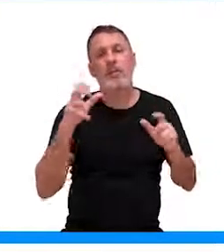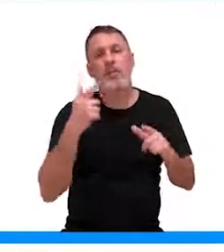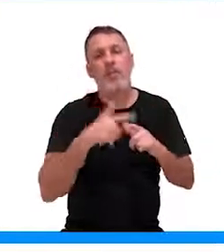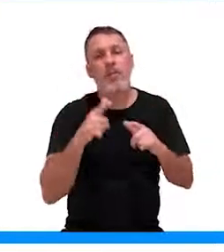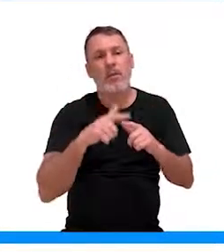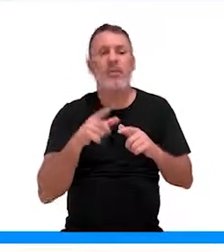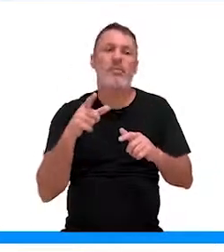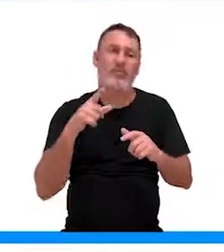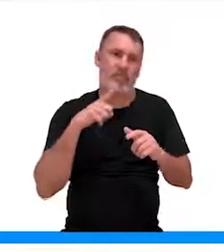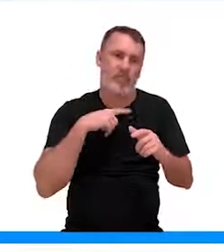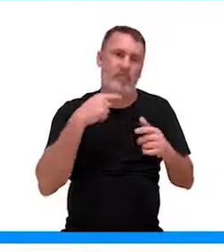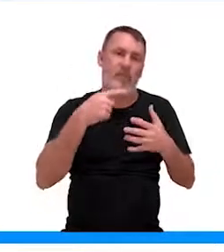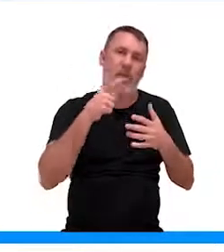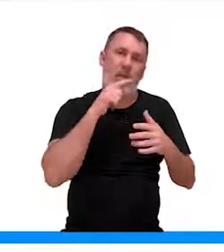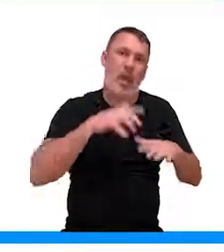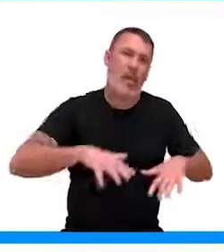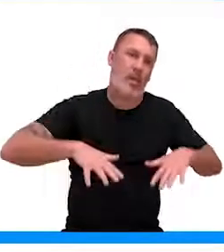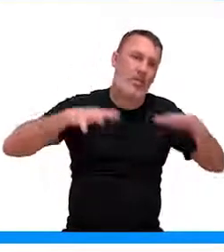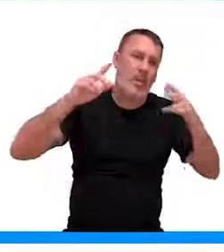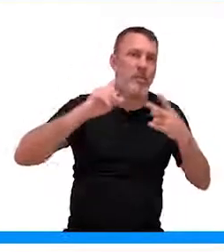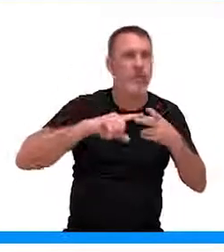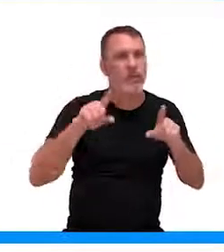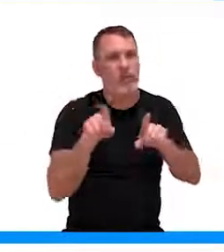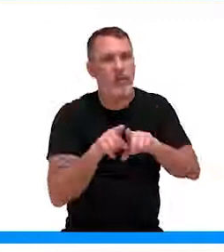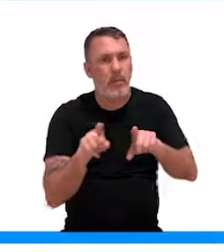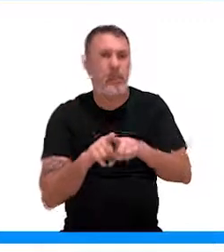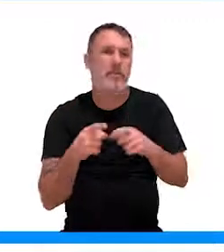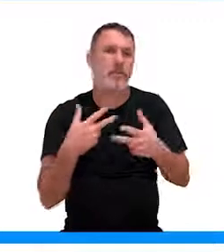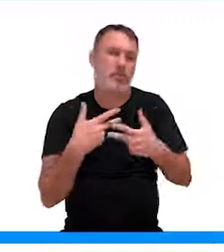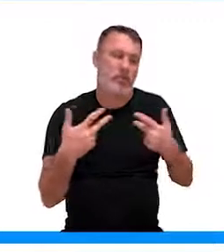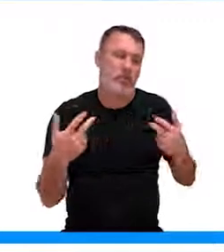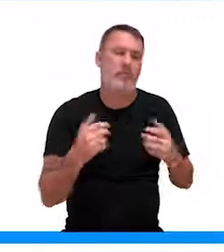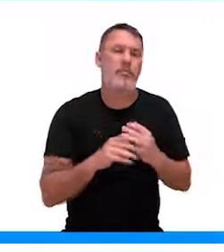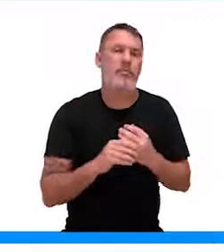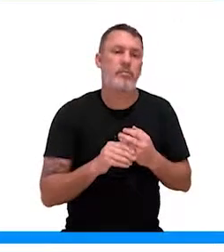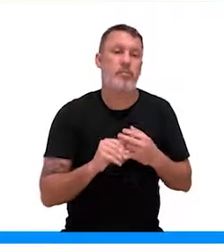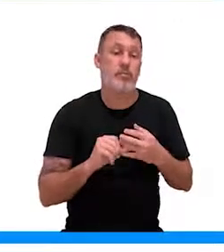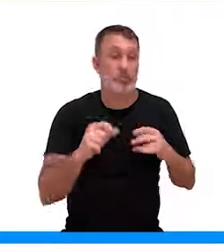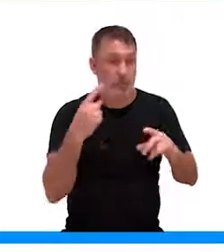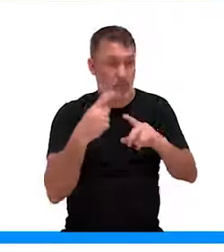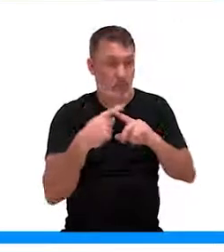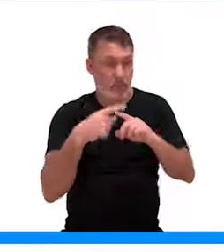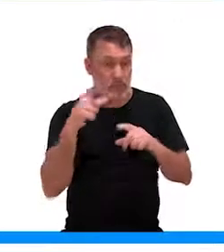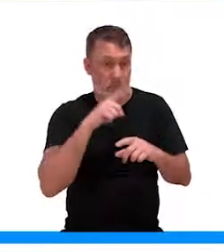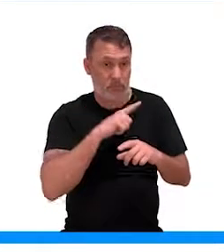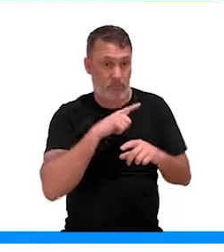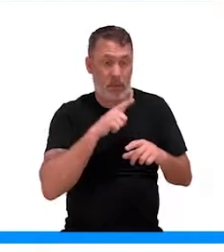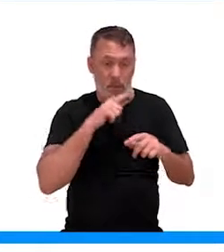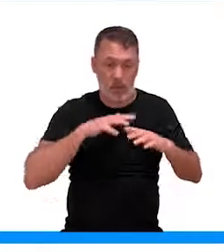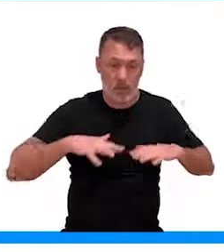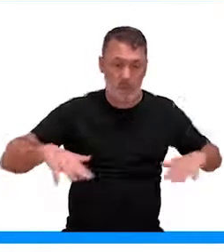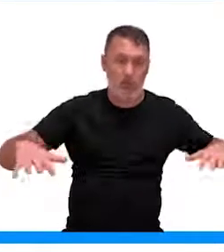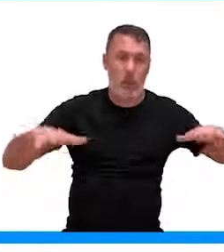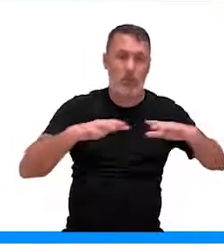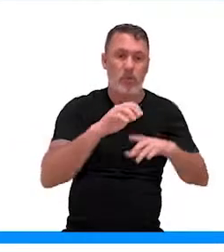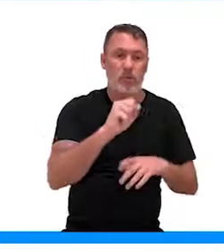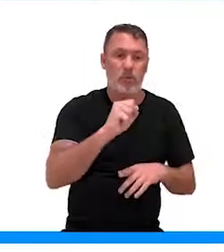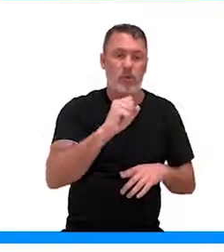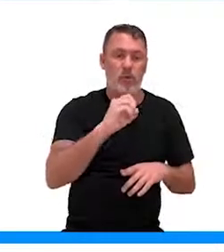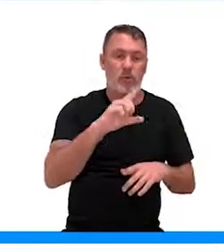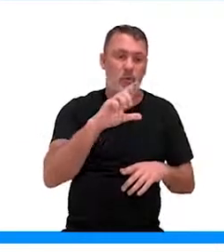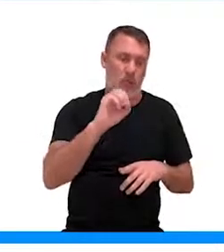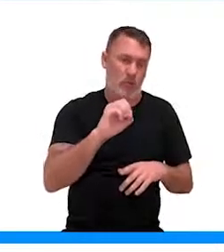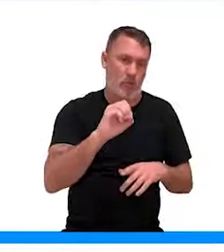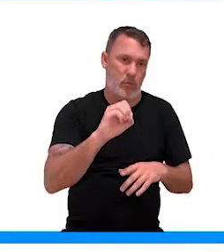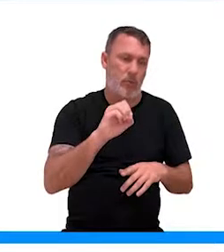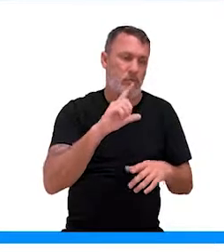a enchentes, alagamentos também, porque você tem um solo impermeabilizado e o